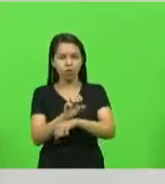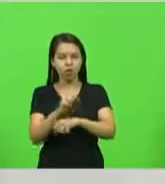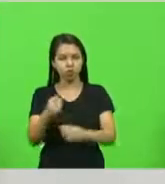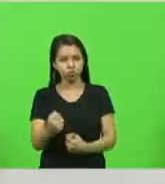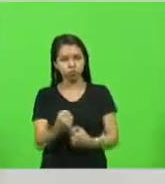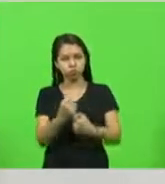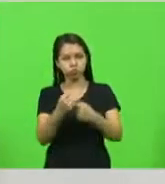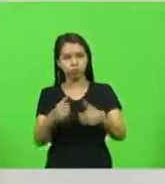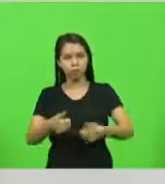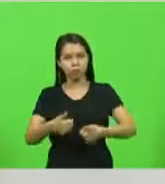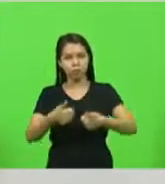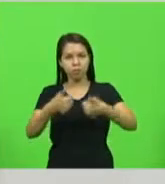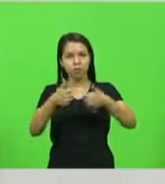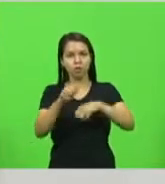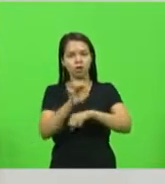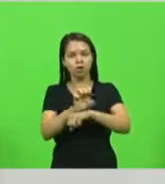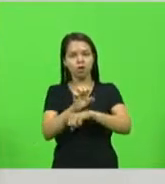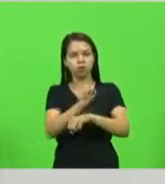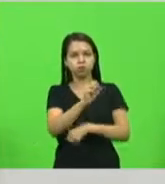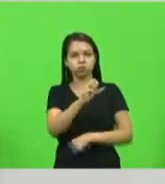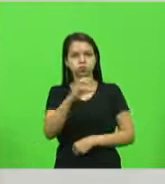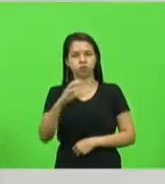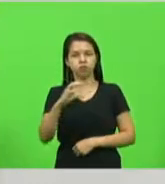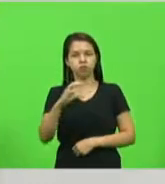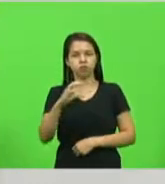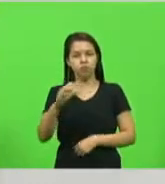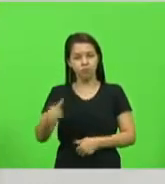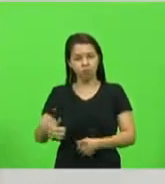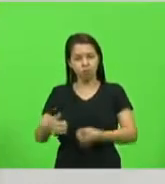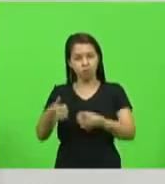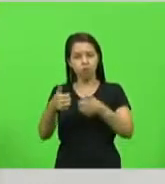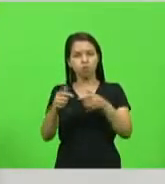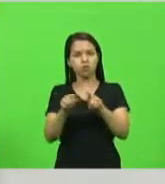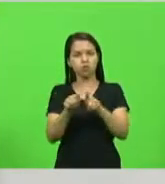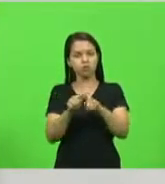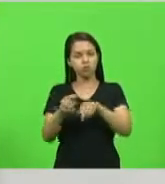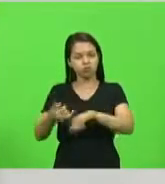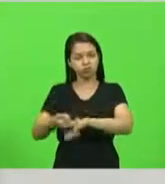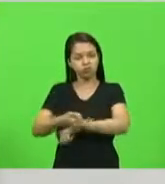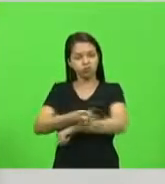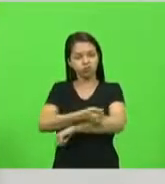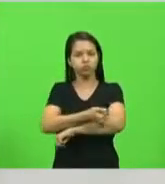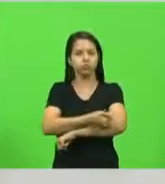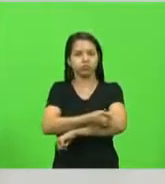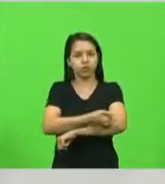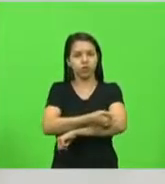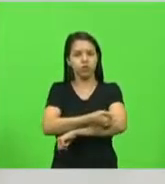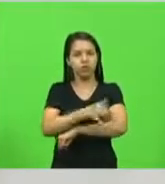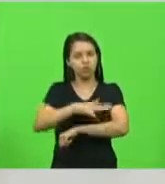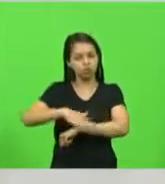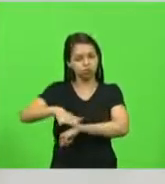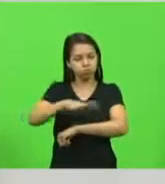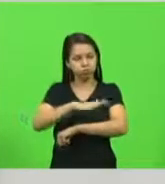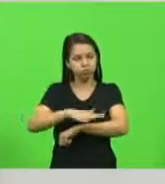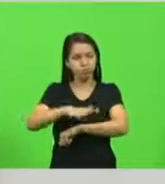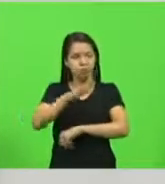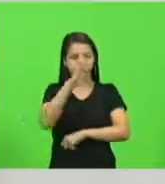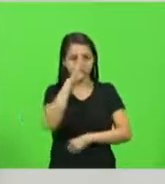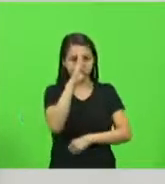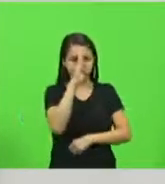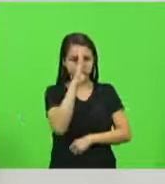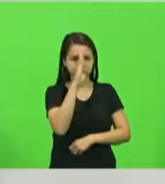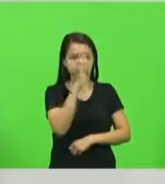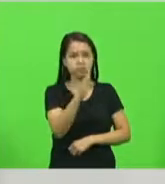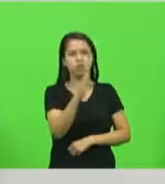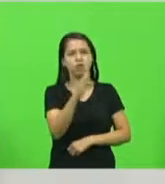Catarina. Melhorias que chegam também por meio da infraestrutura. Esta que segue sendo a área prioritária desta